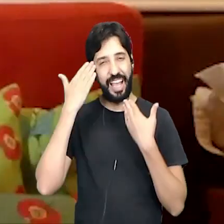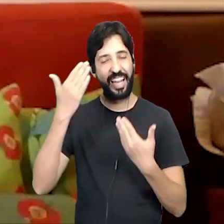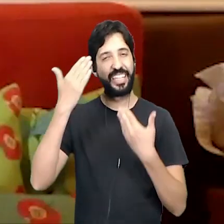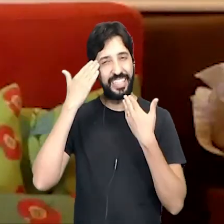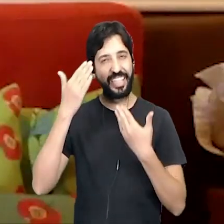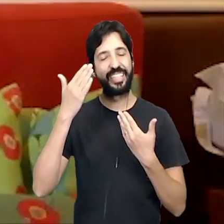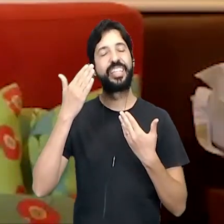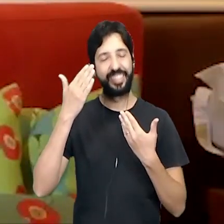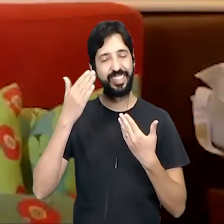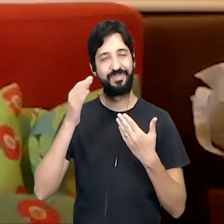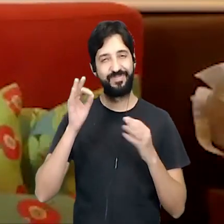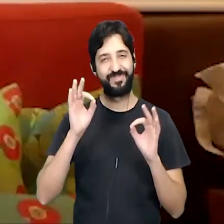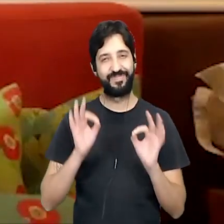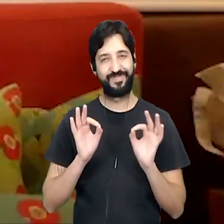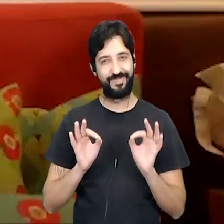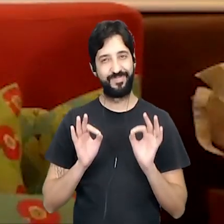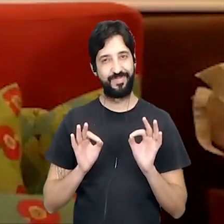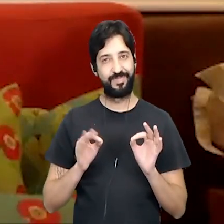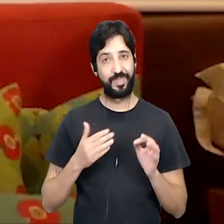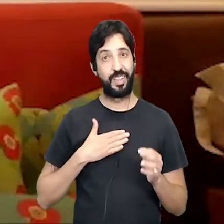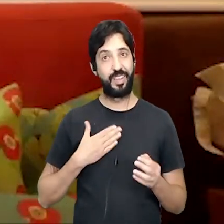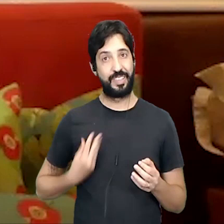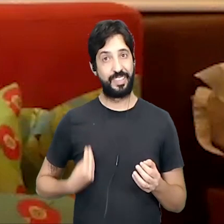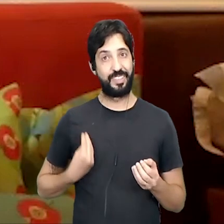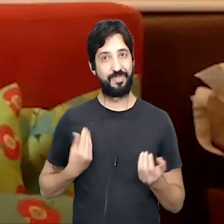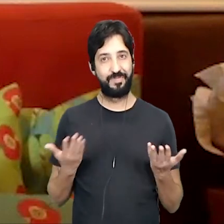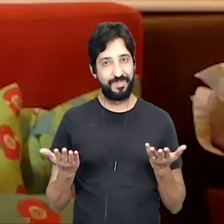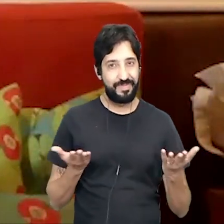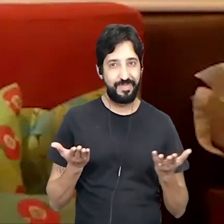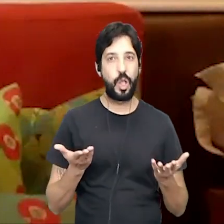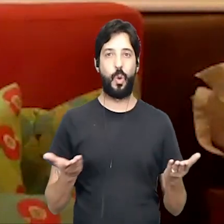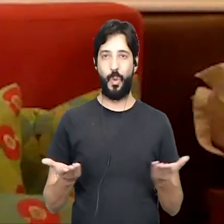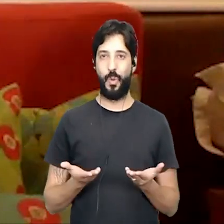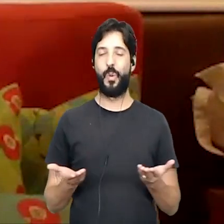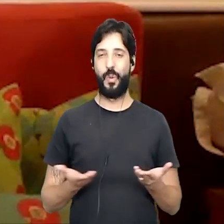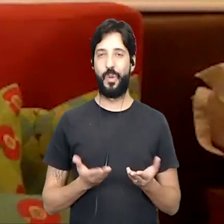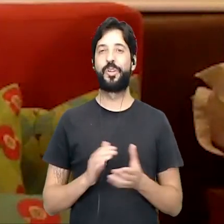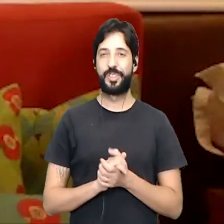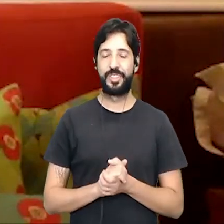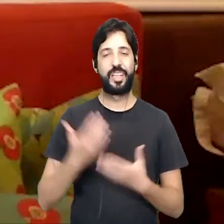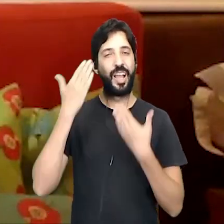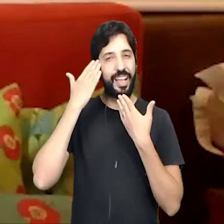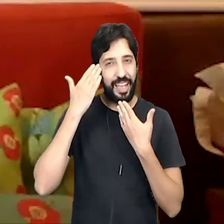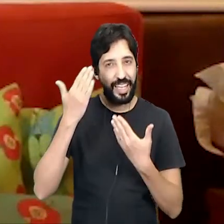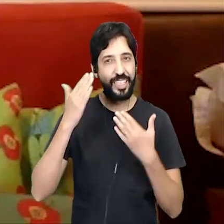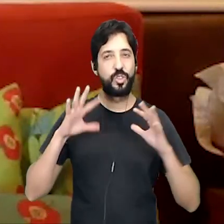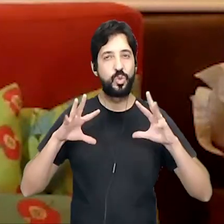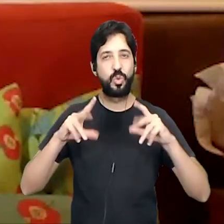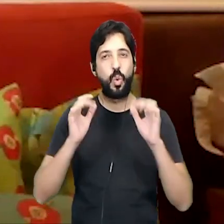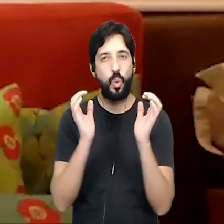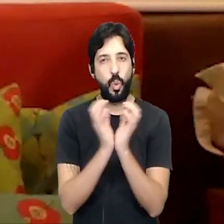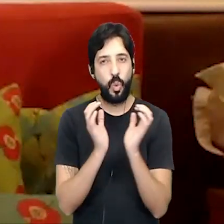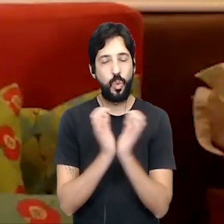Maravilha, gente. Rausch. Queria agradecer profundamente poder estar entre vocês